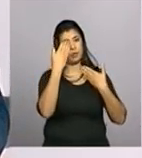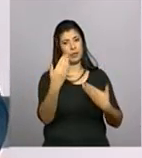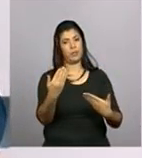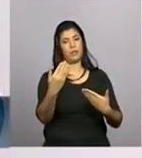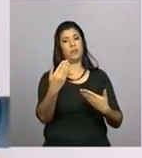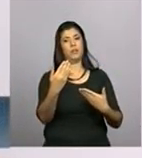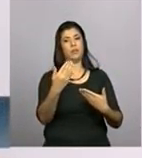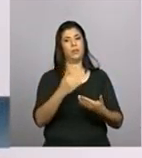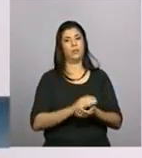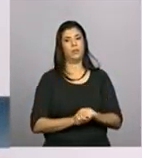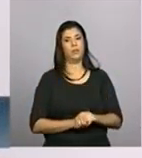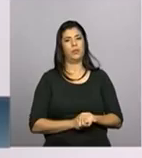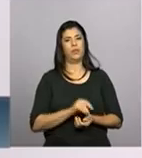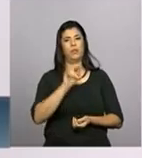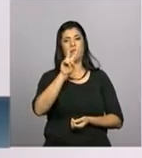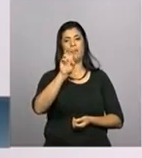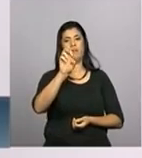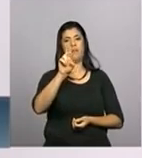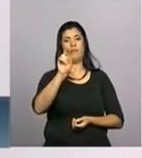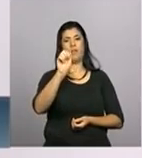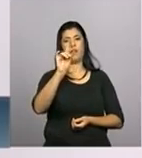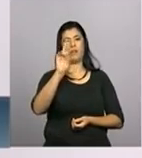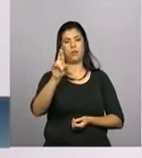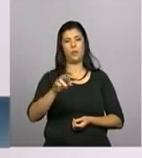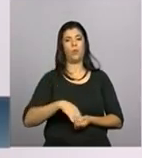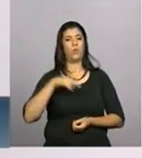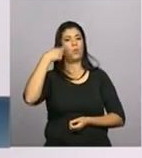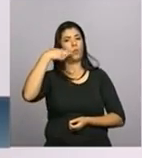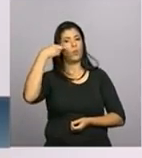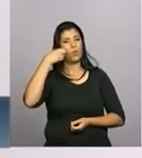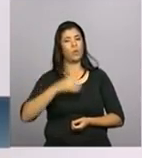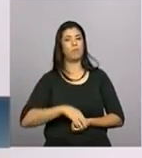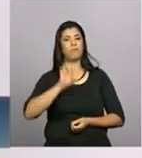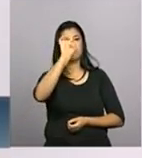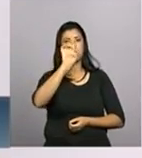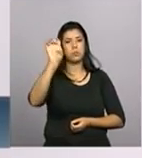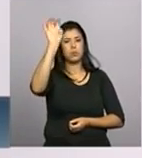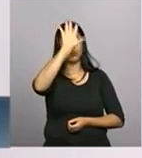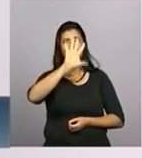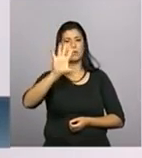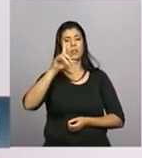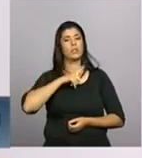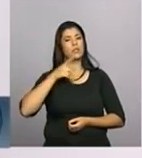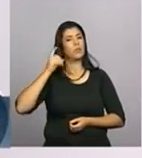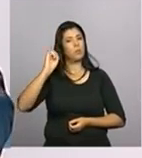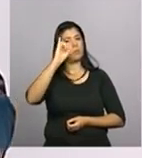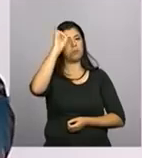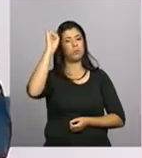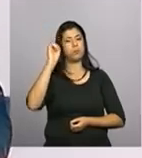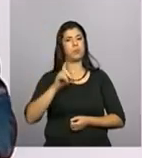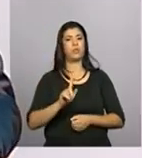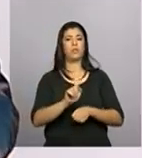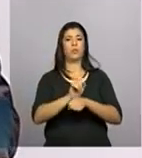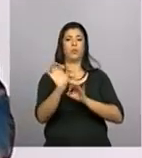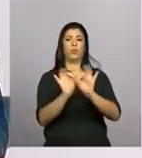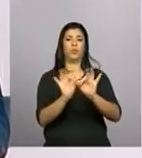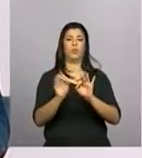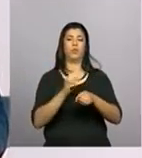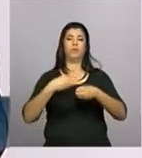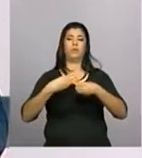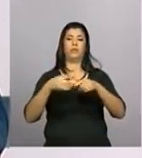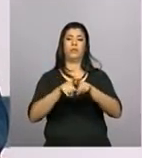também vereadores, deputados estaduais que são fundamentais na gestão dos municípios e dos